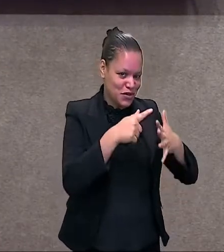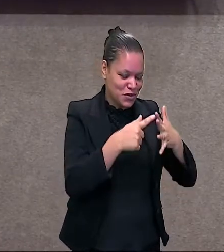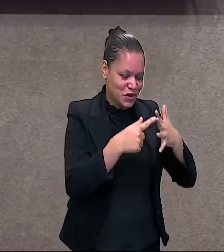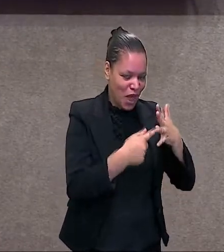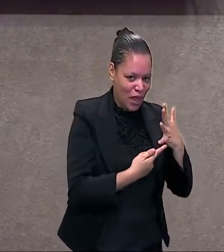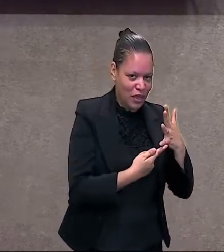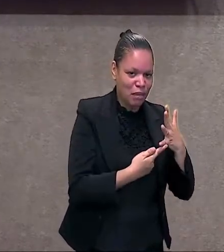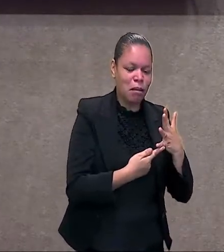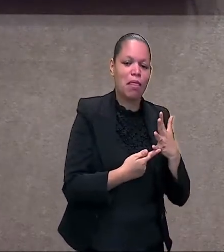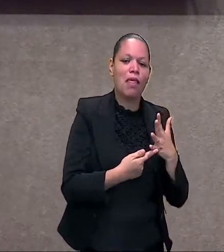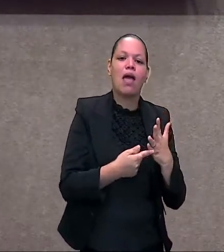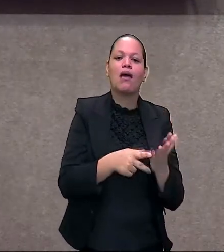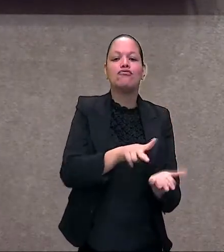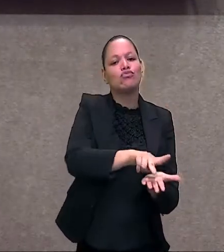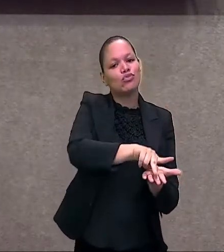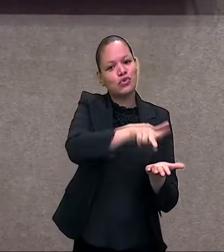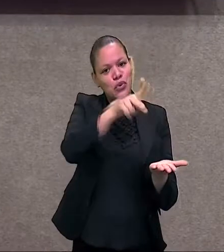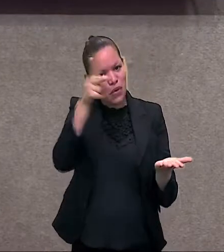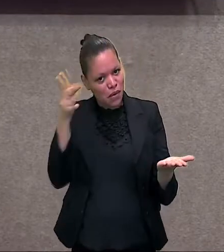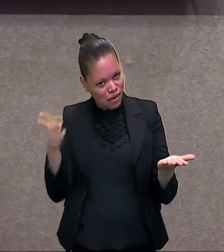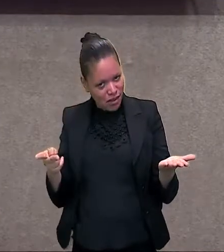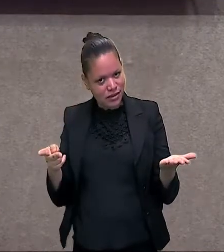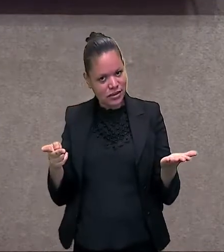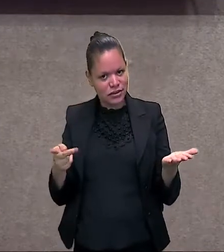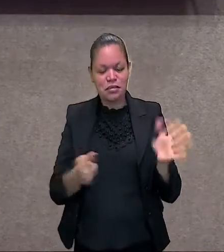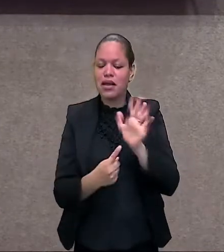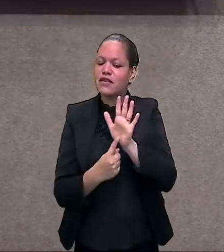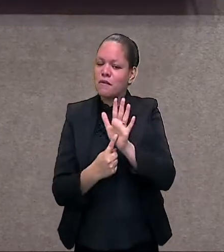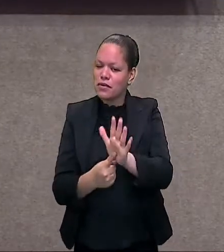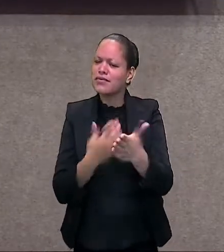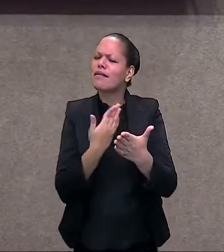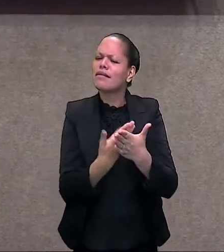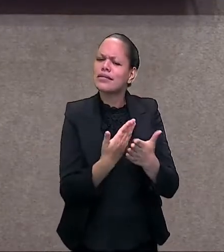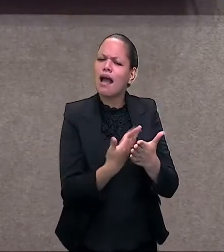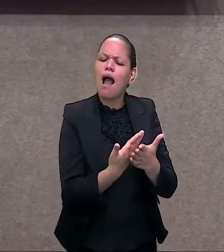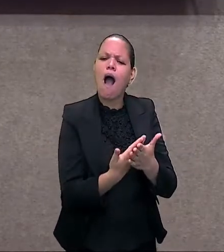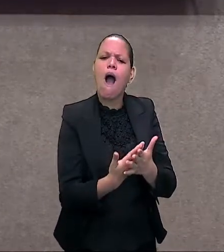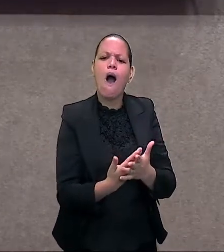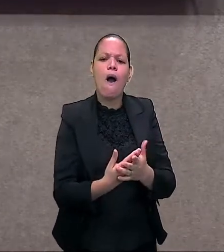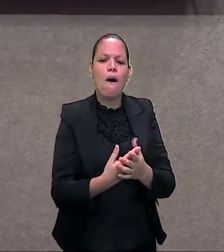aula nós falaremos do tipo de texto reportagem. Vamos lá?